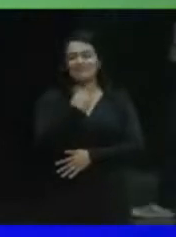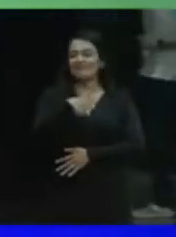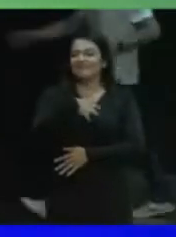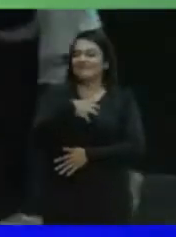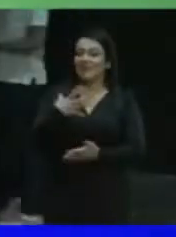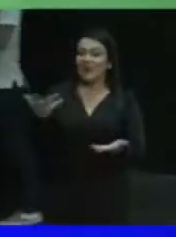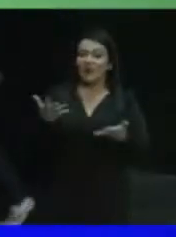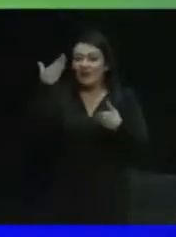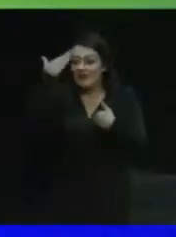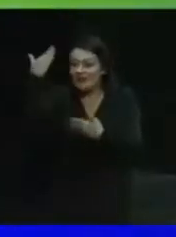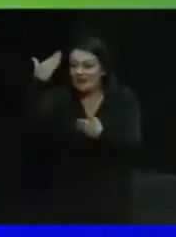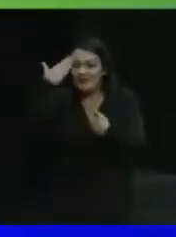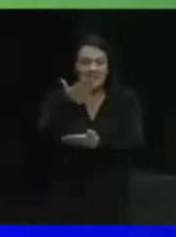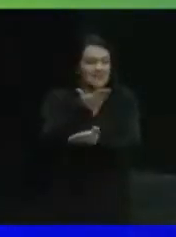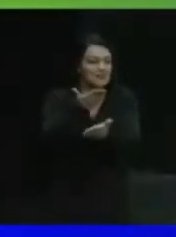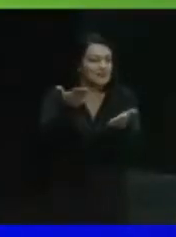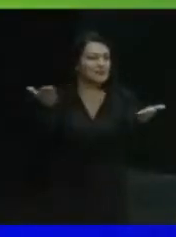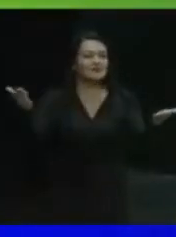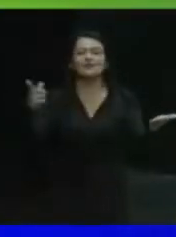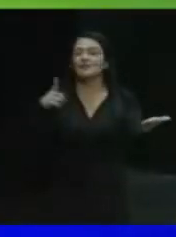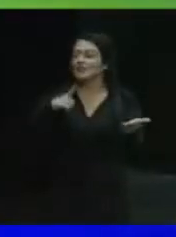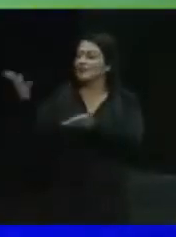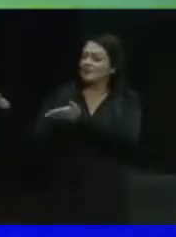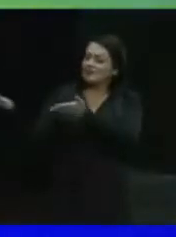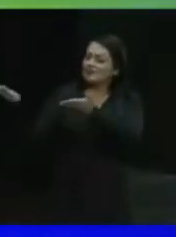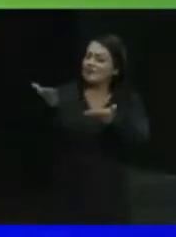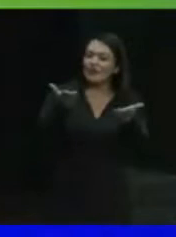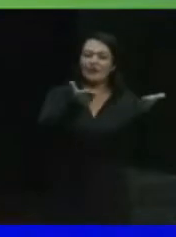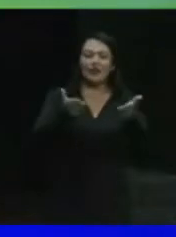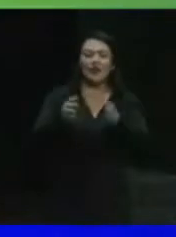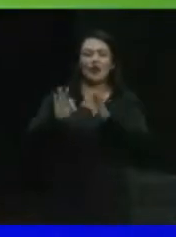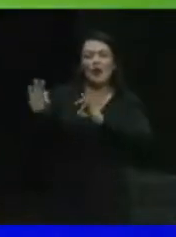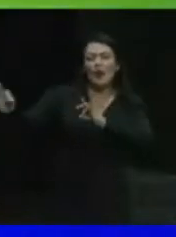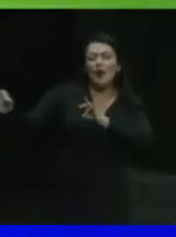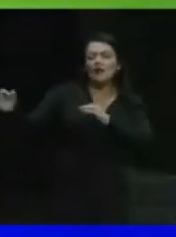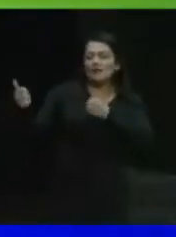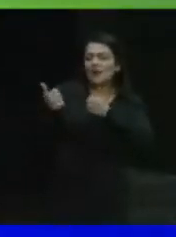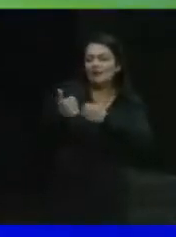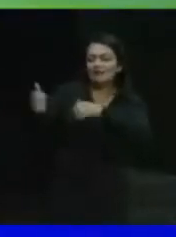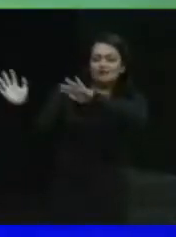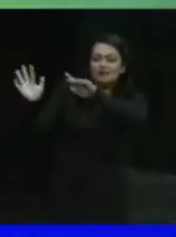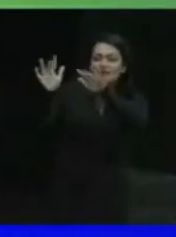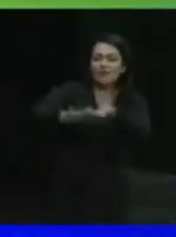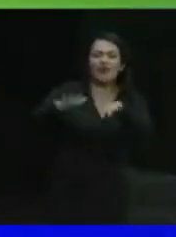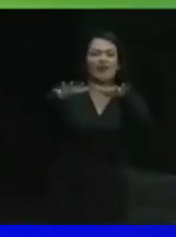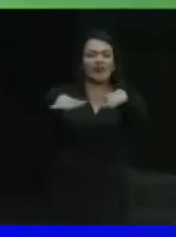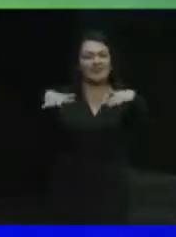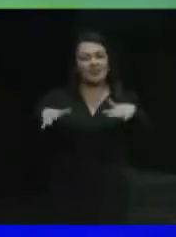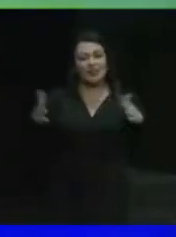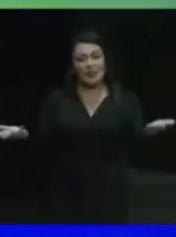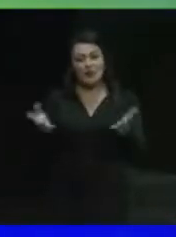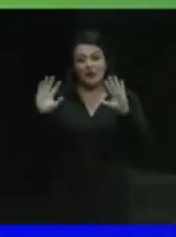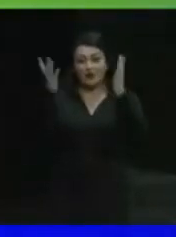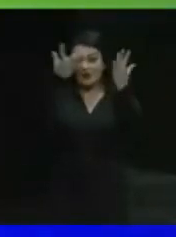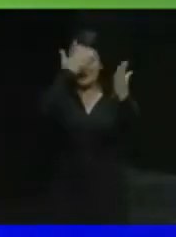Eu quero agradecer a todos vocês que vieram gentilmente, de longe ou de perto, para prestigiar esse evento. Aos